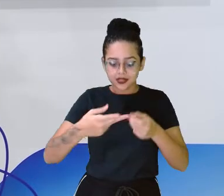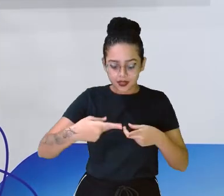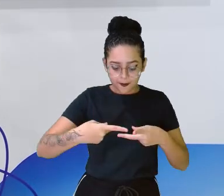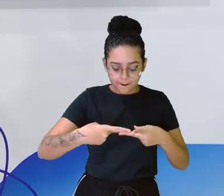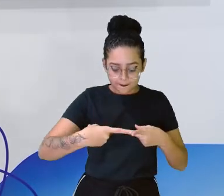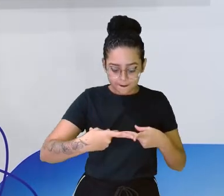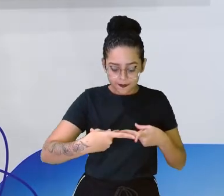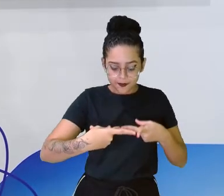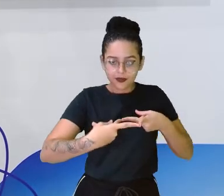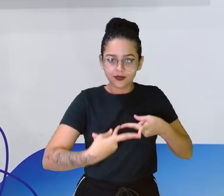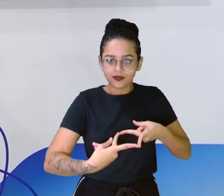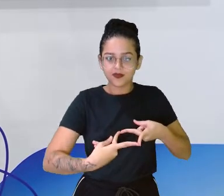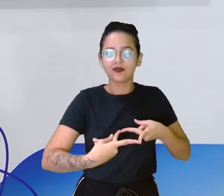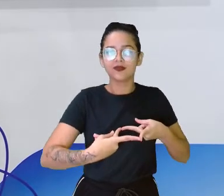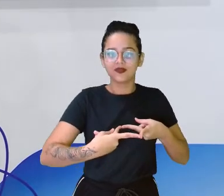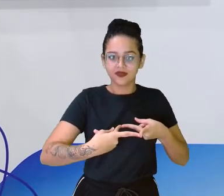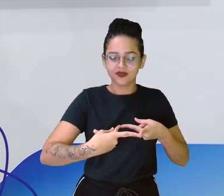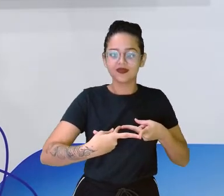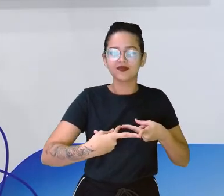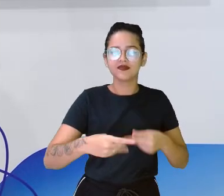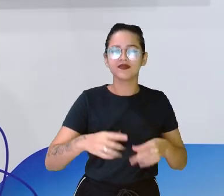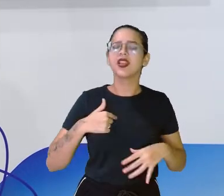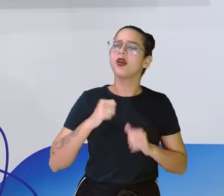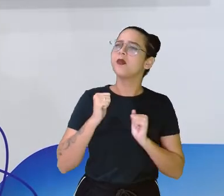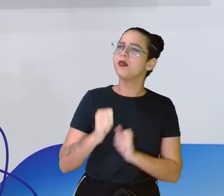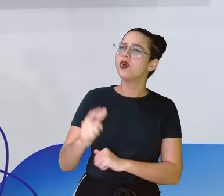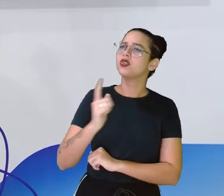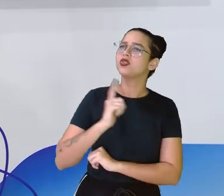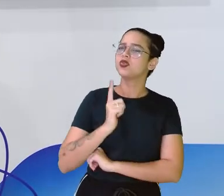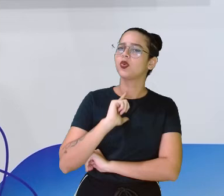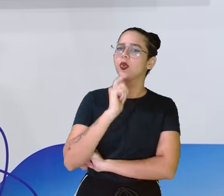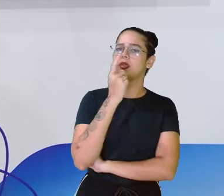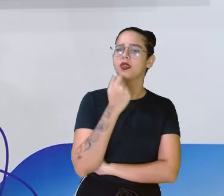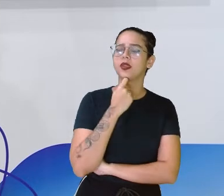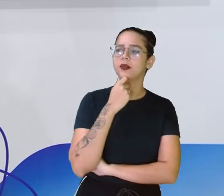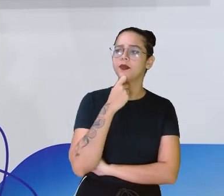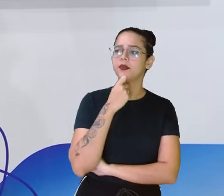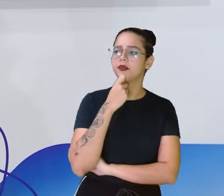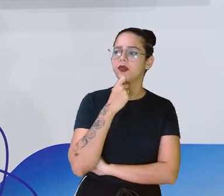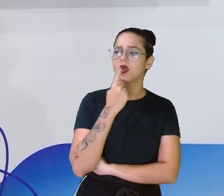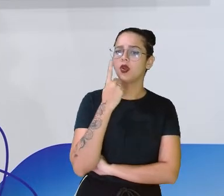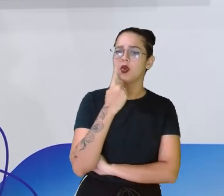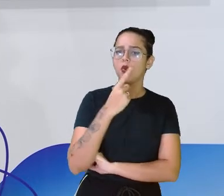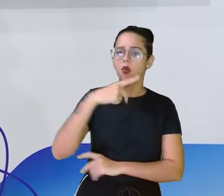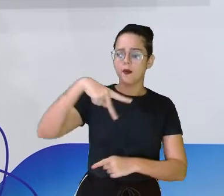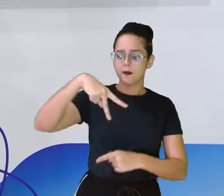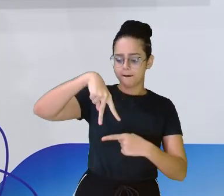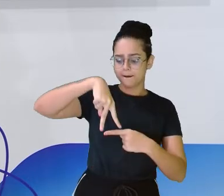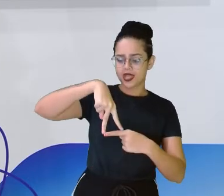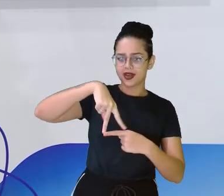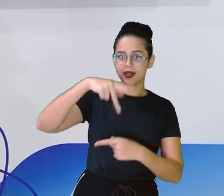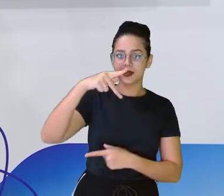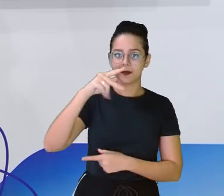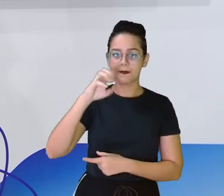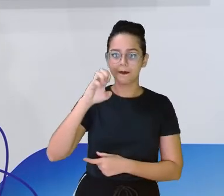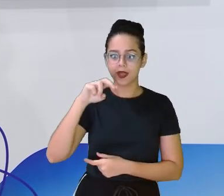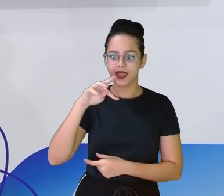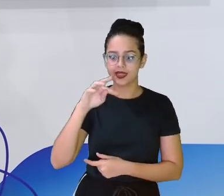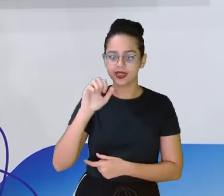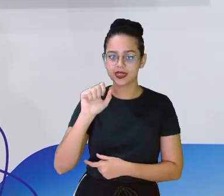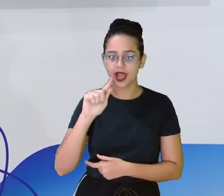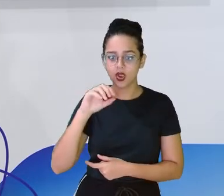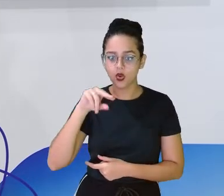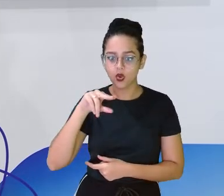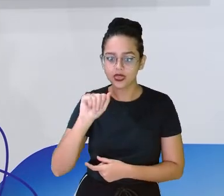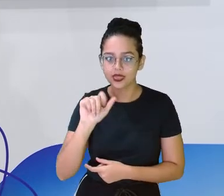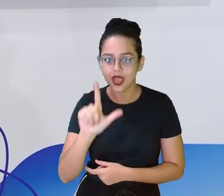de base quadrada. Eu posso ter uma pirâmide de base pentagonal, ou seja,